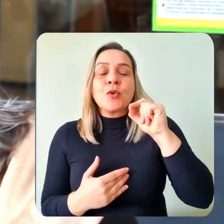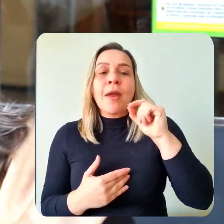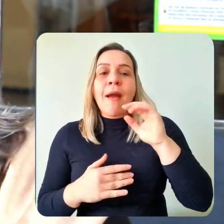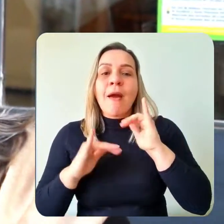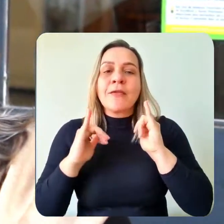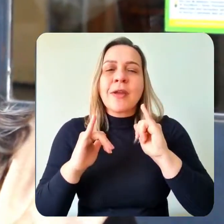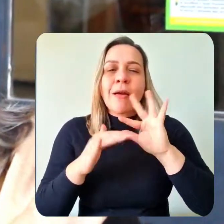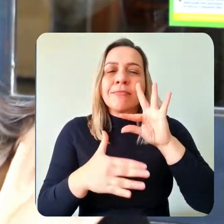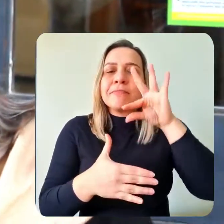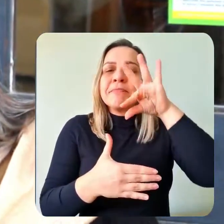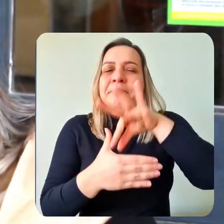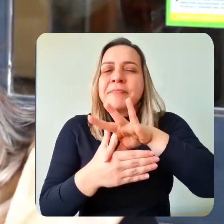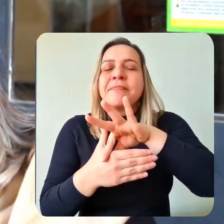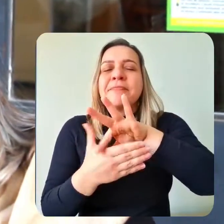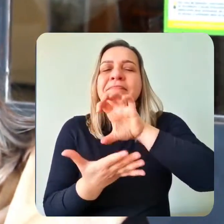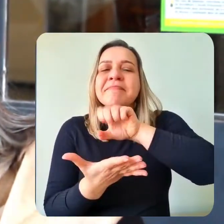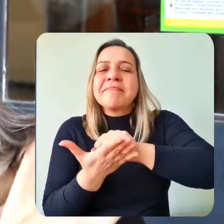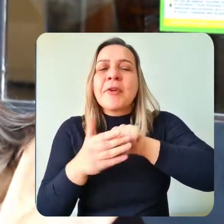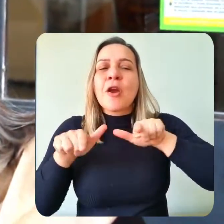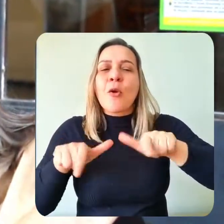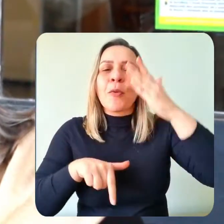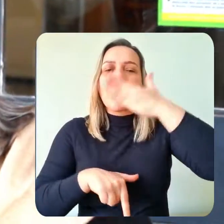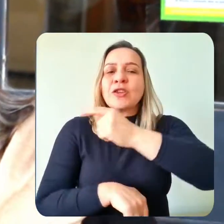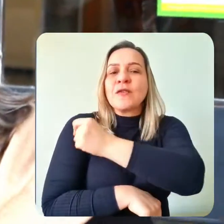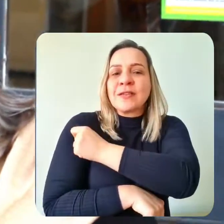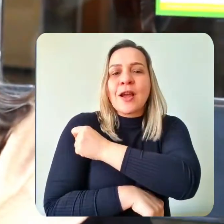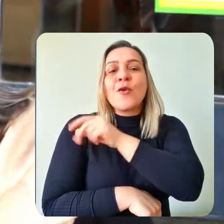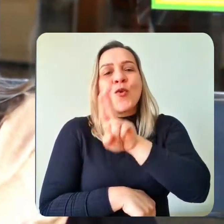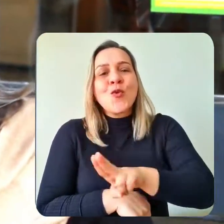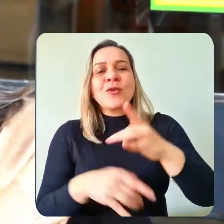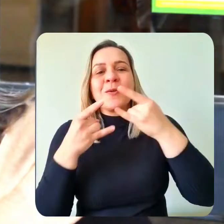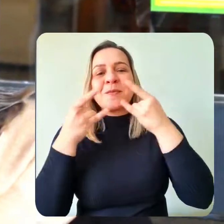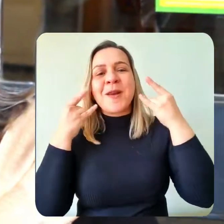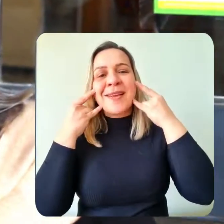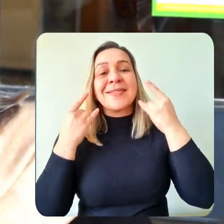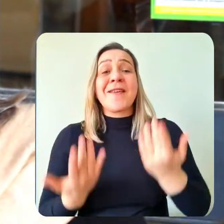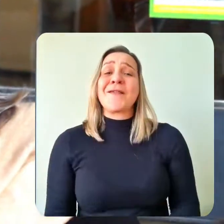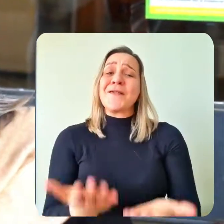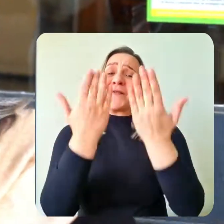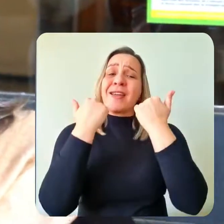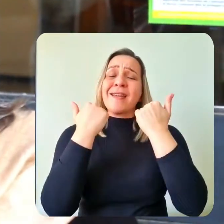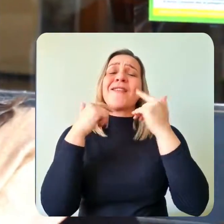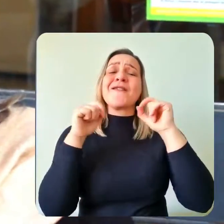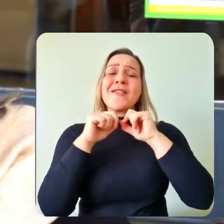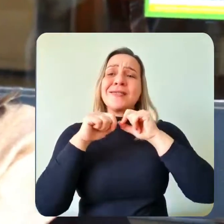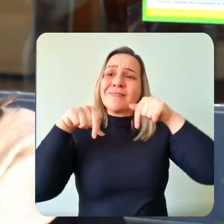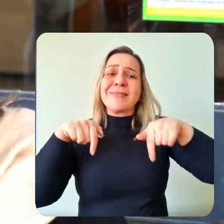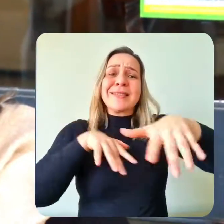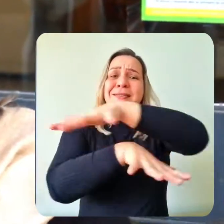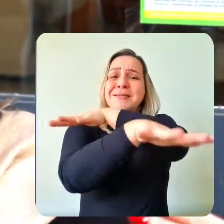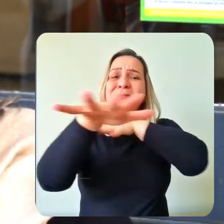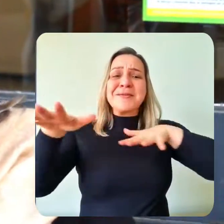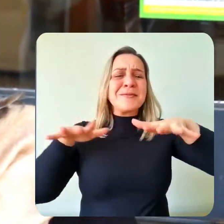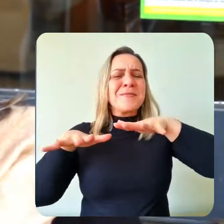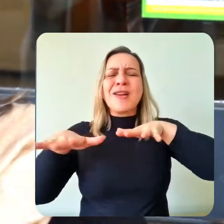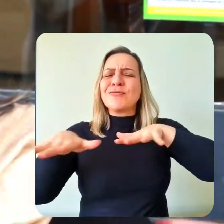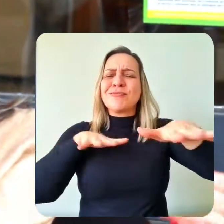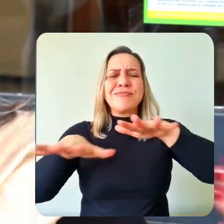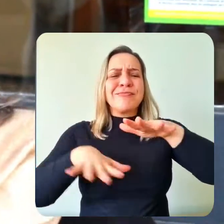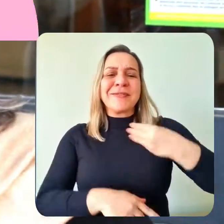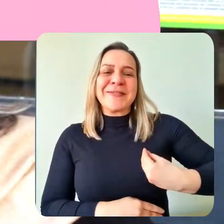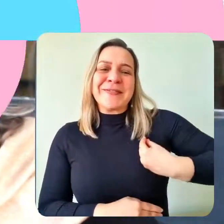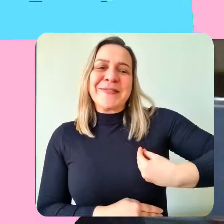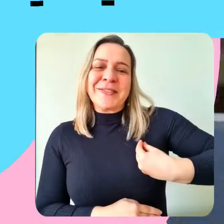comprovante vacinal e manter o uso de máscaras. Venham, vamos fazer desta faculdade um espaço ativo